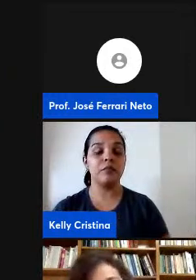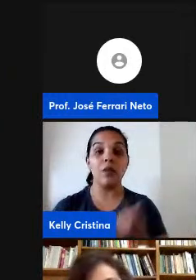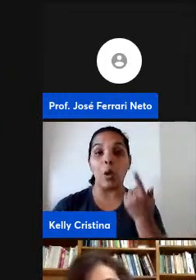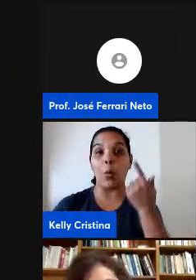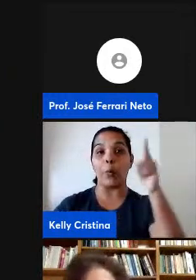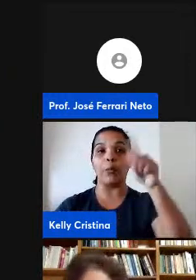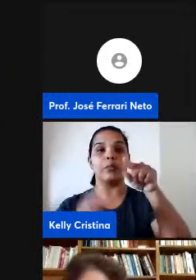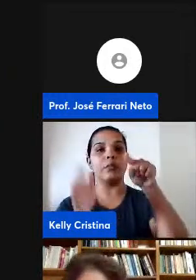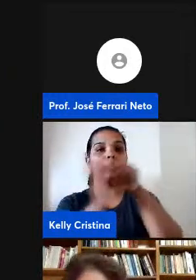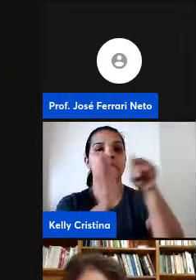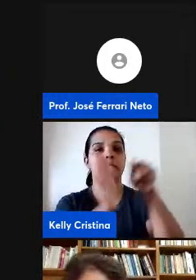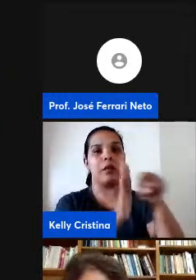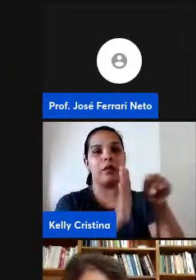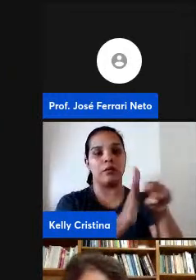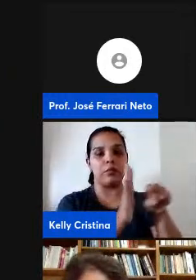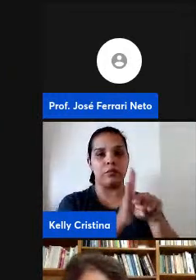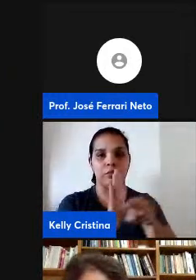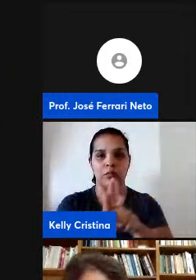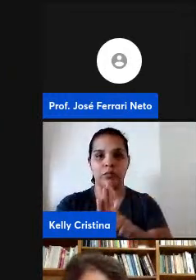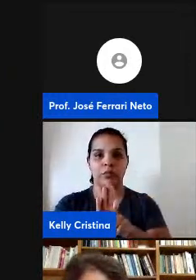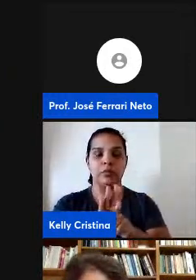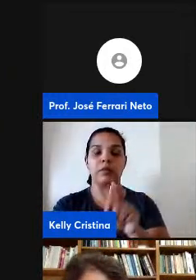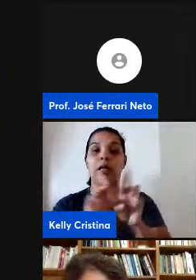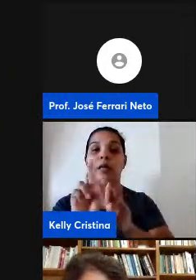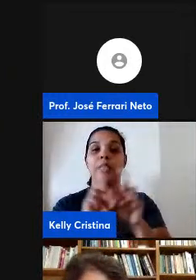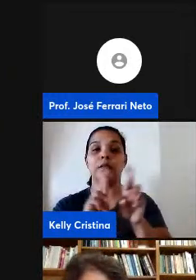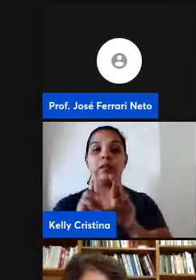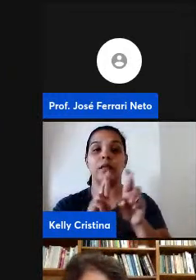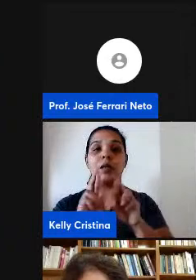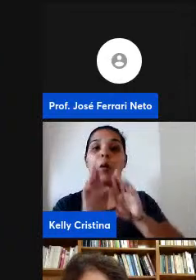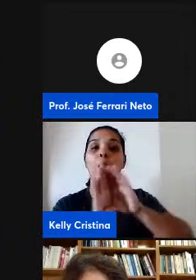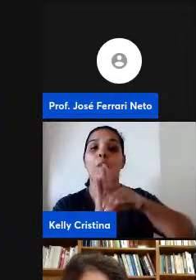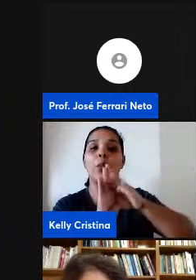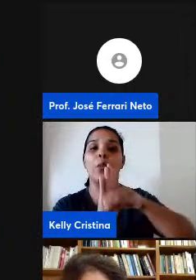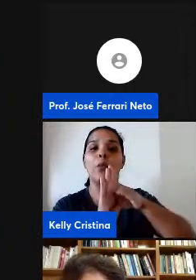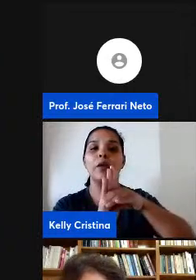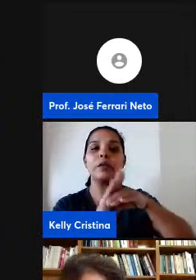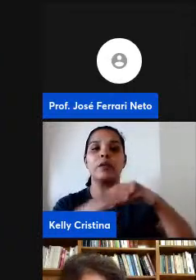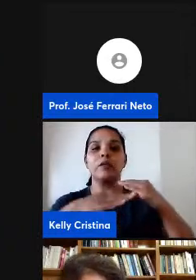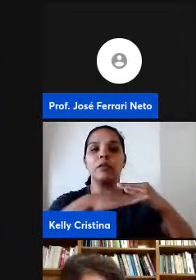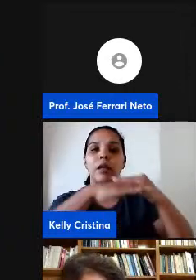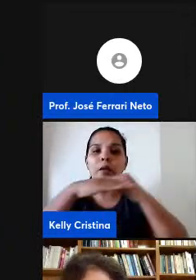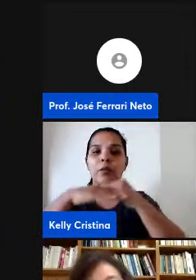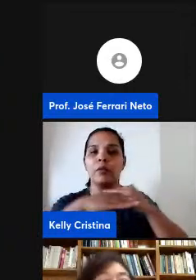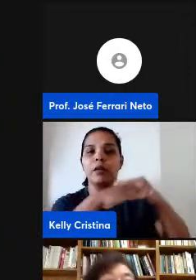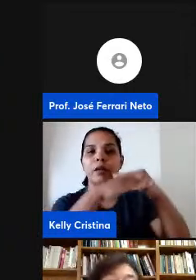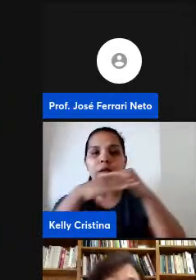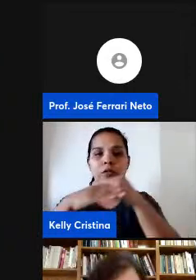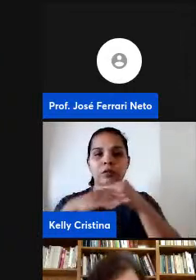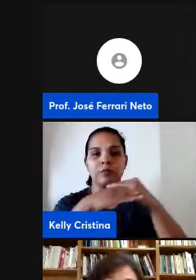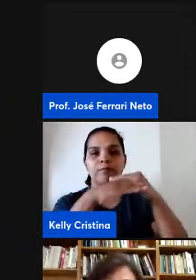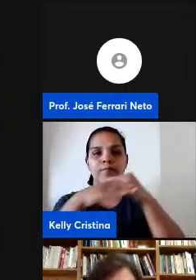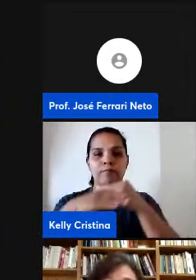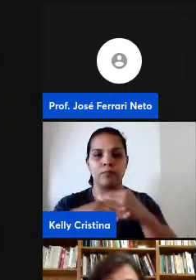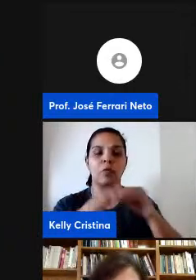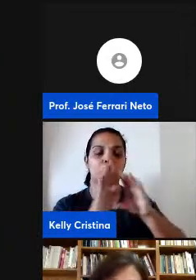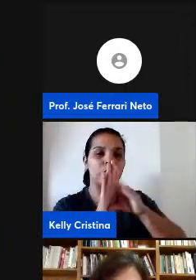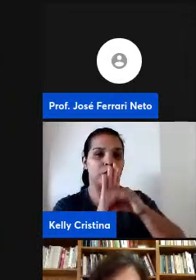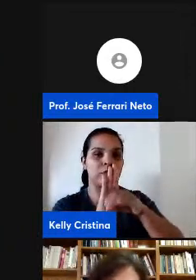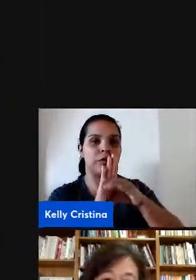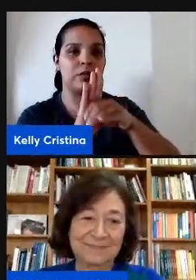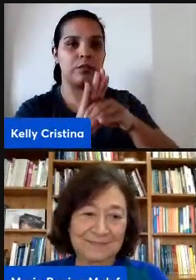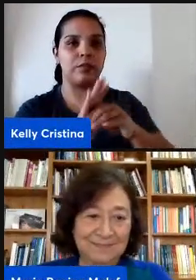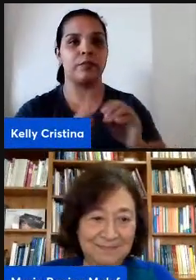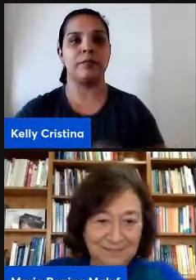em relação a esse conceito de equidade. De equidade, né?